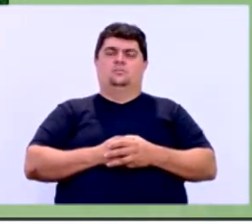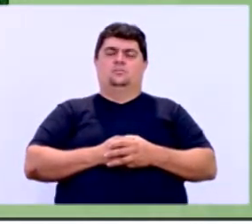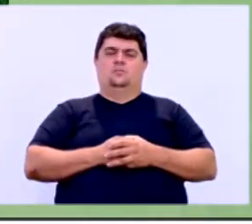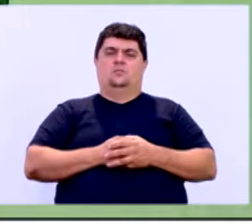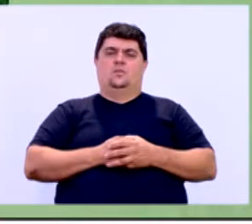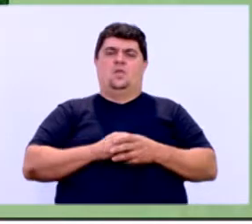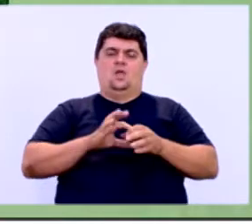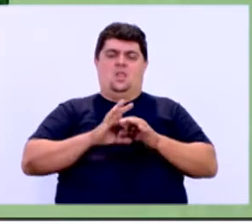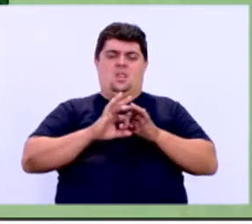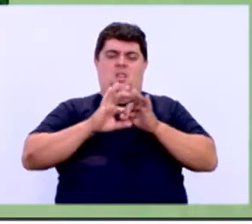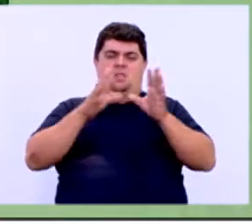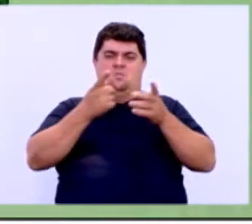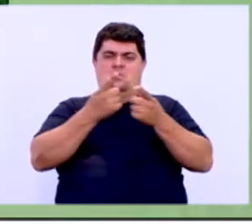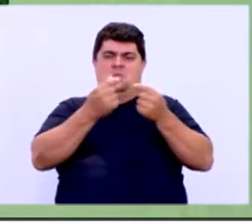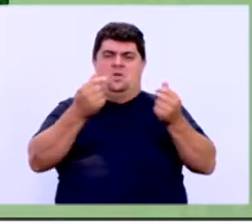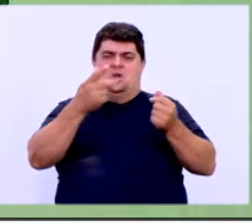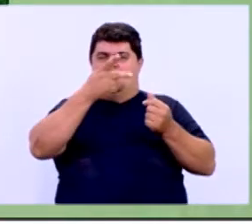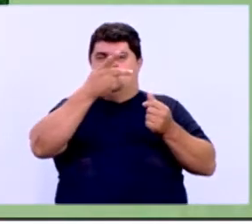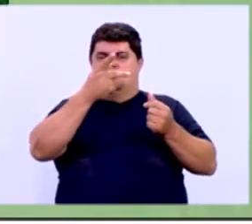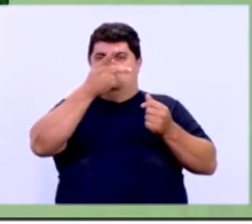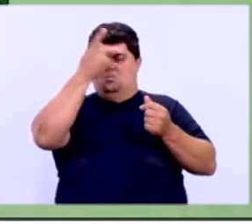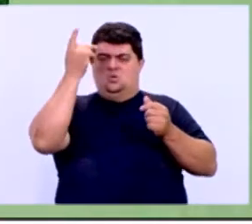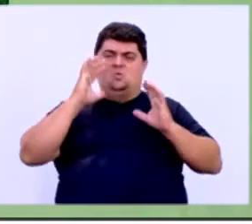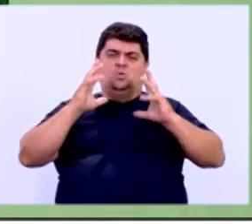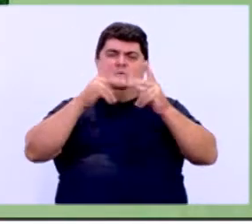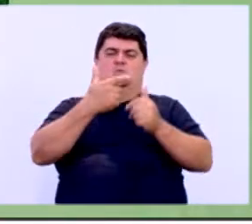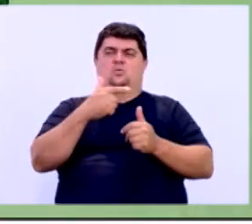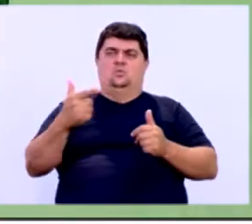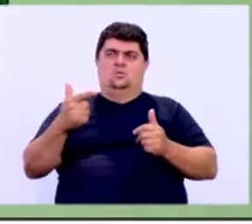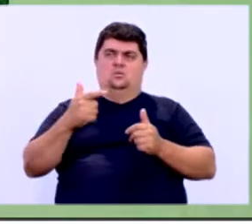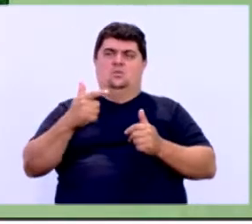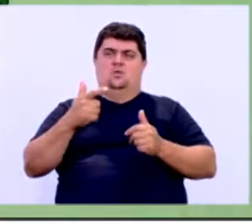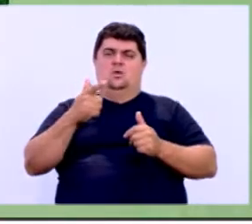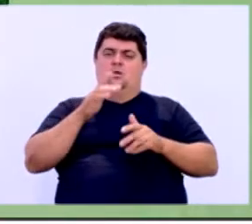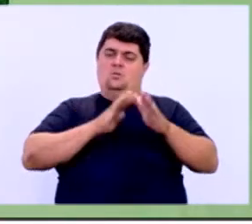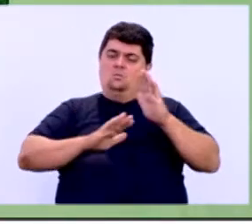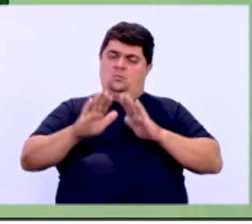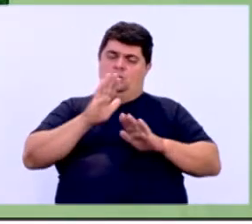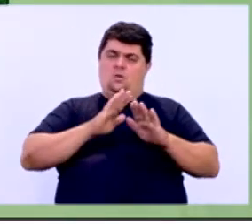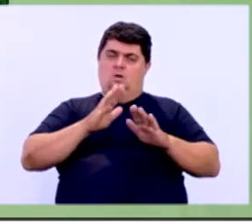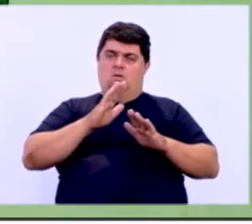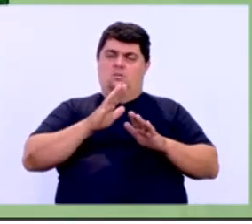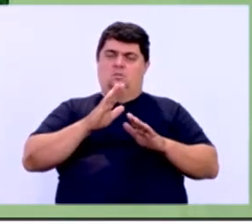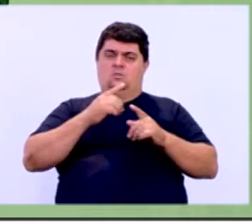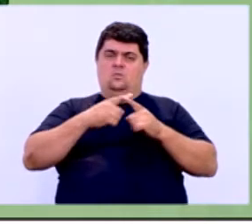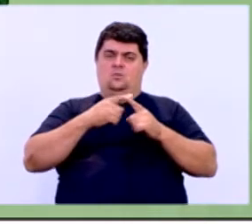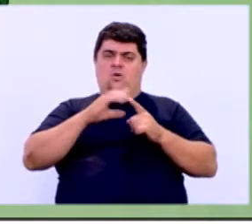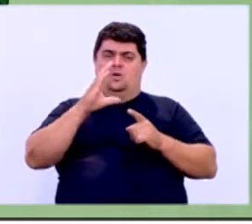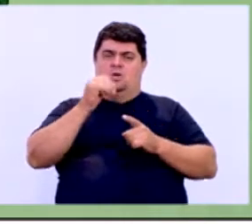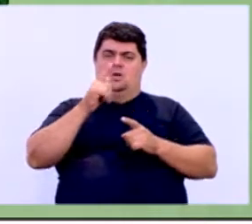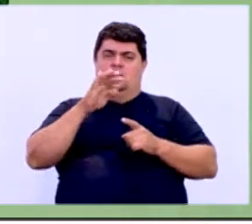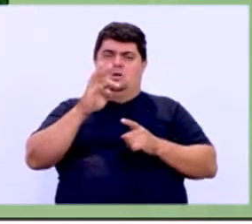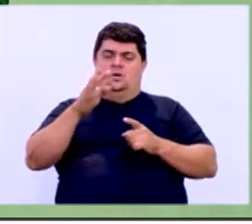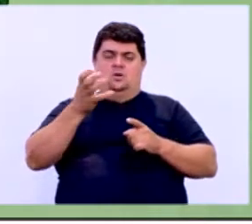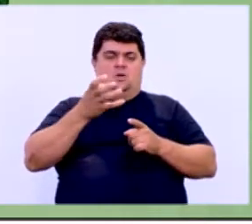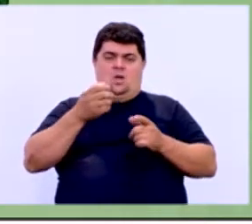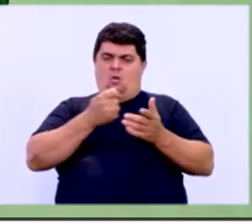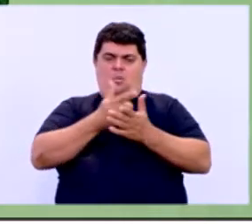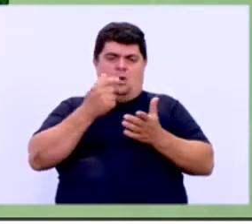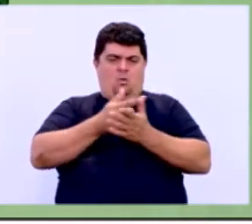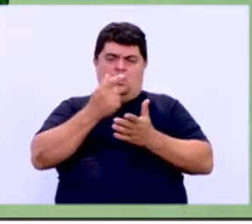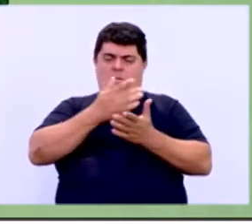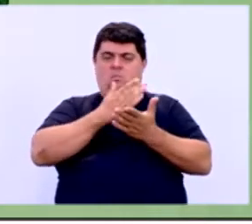Limitar crédito a cliente. Esse último é perigosíssimo, né? Porque hoje os clientes eles querem fazer compras a